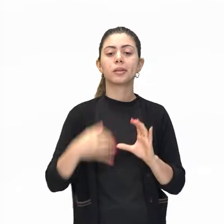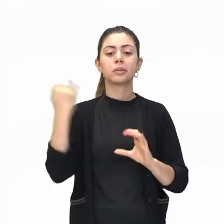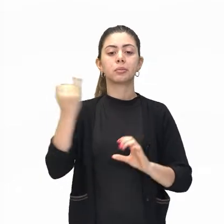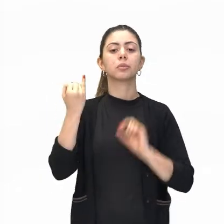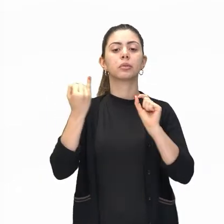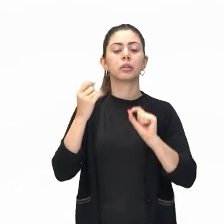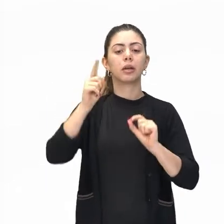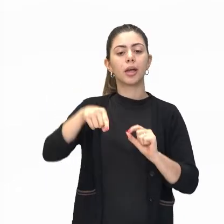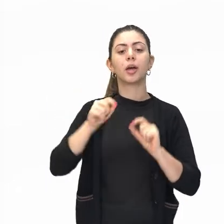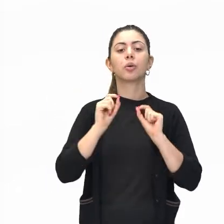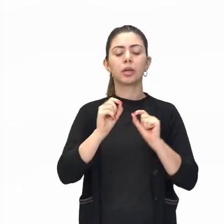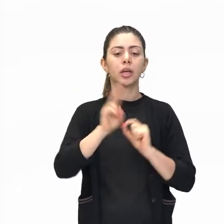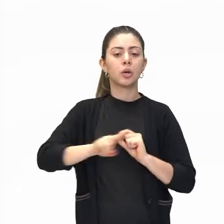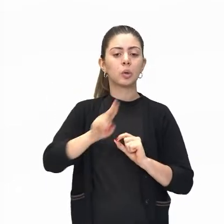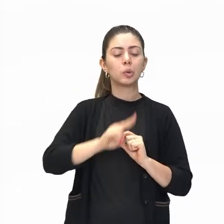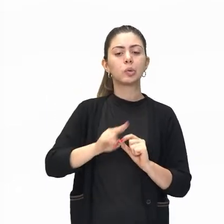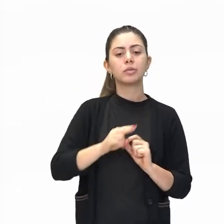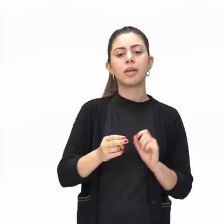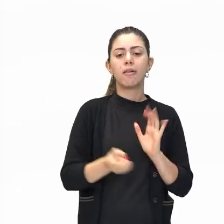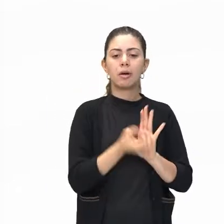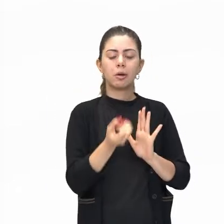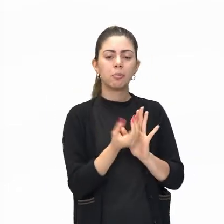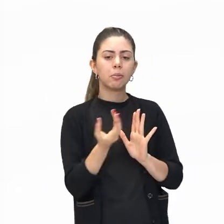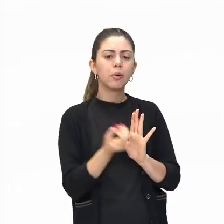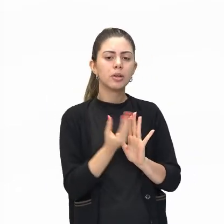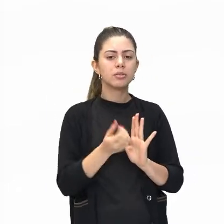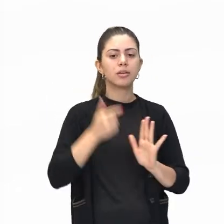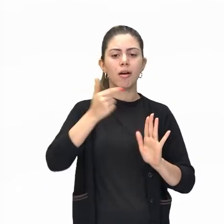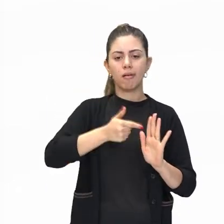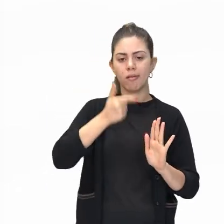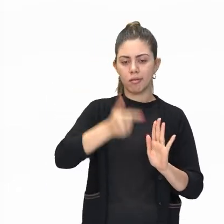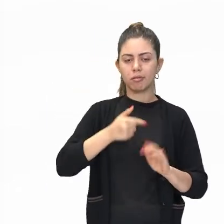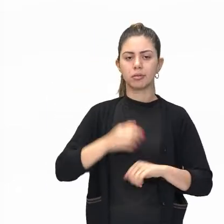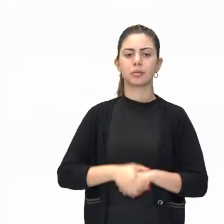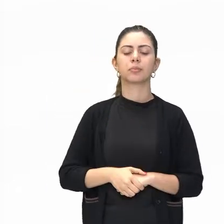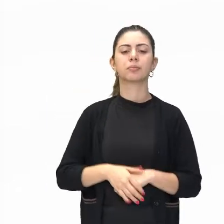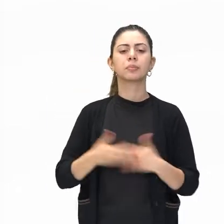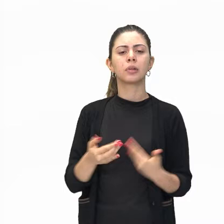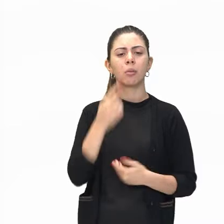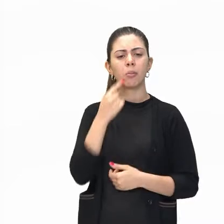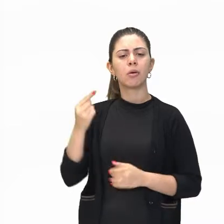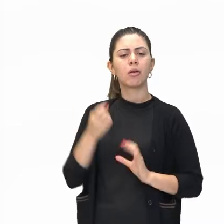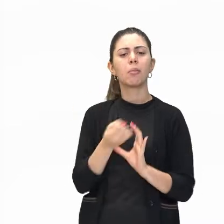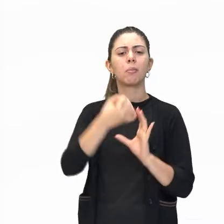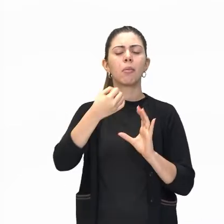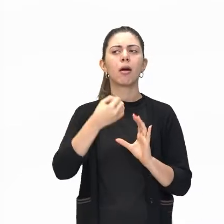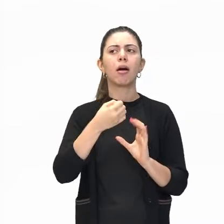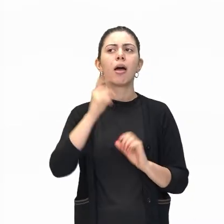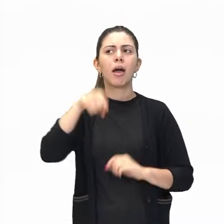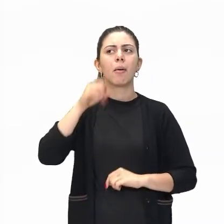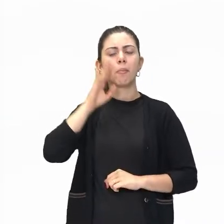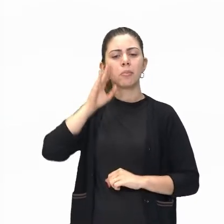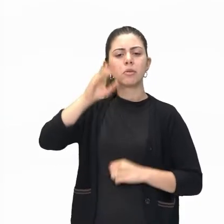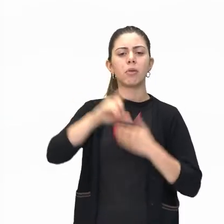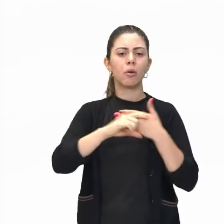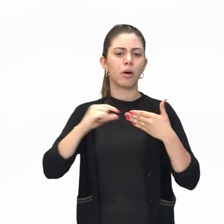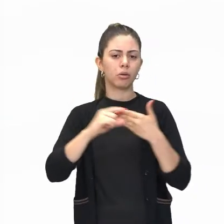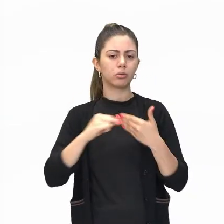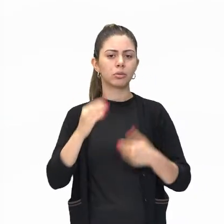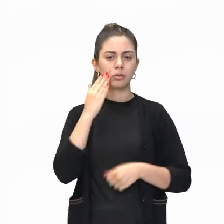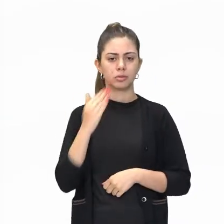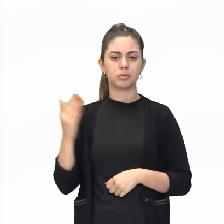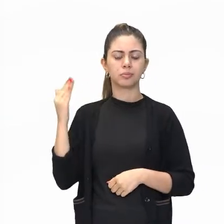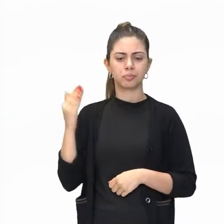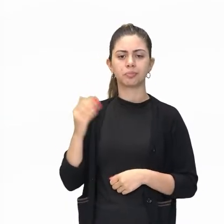característica é o uso do sarcasmo e ironia. Quem são os principais autores dessa primeira